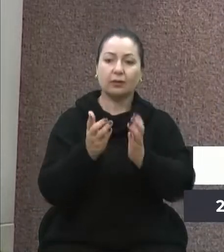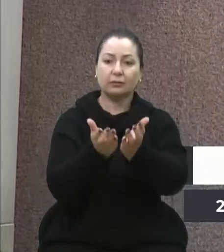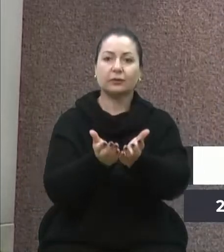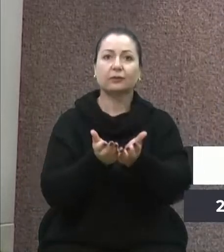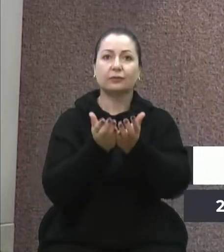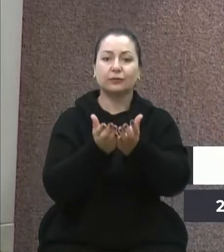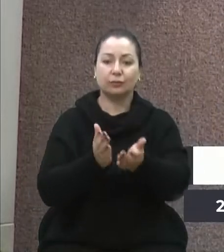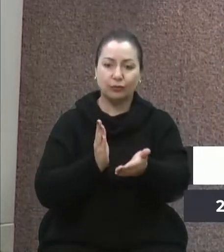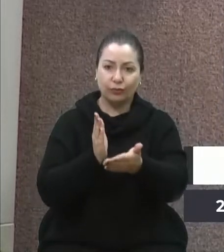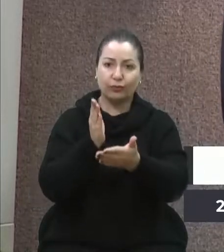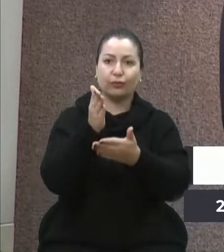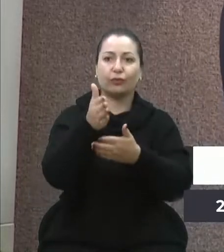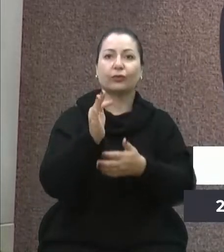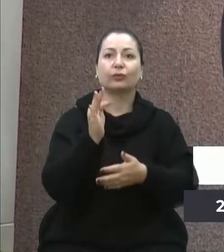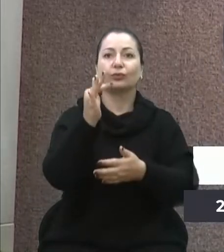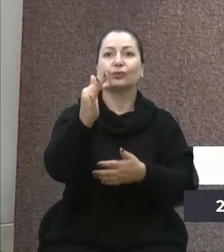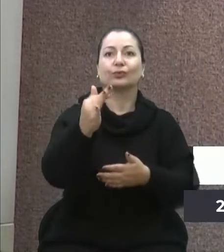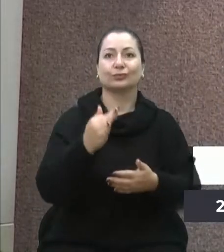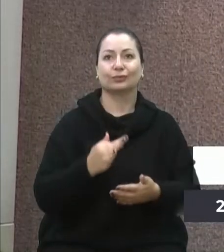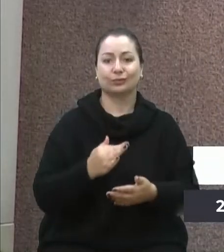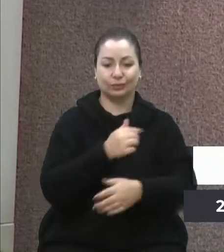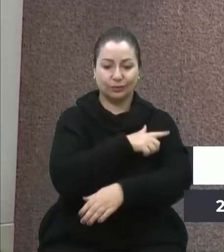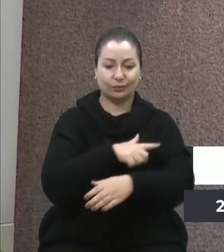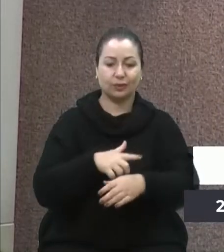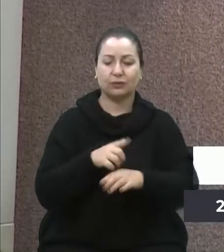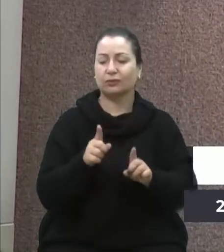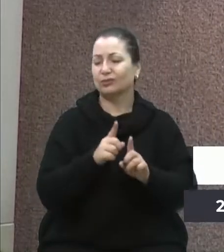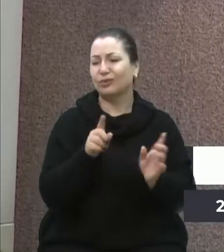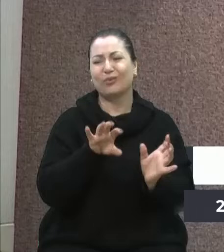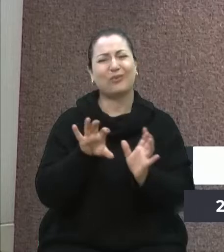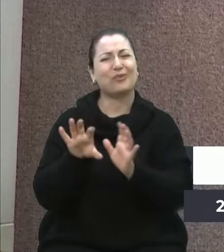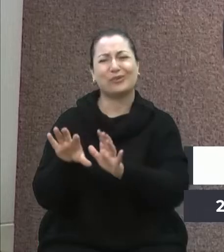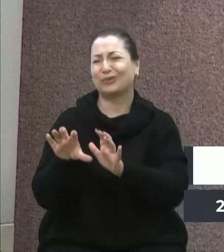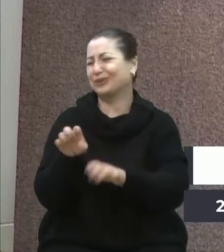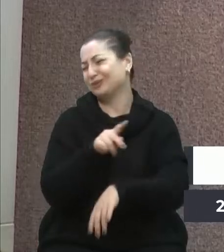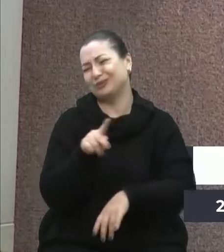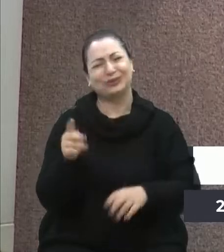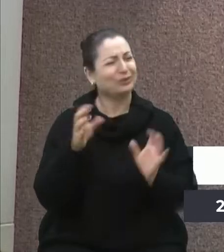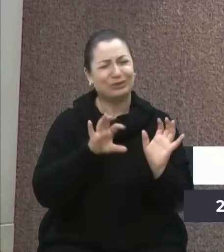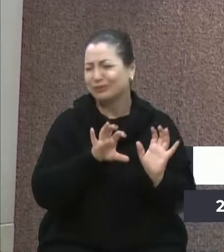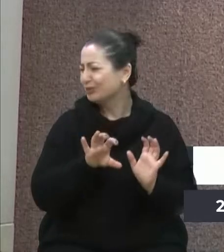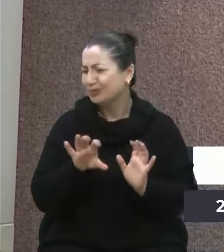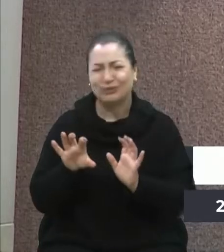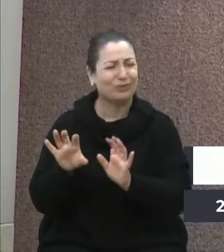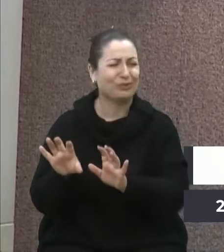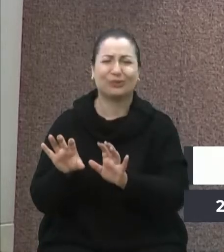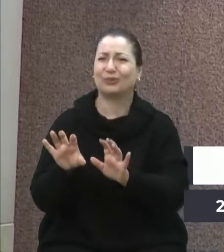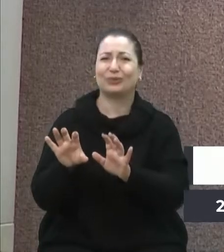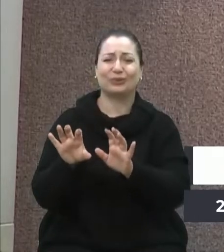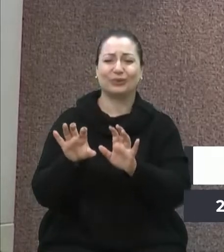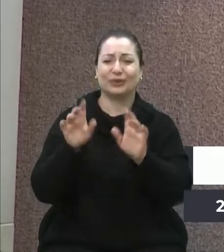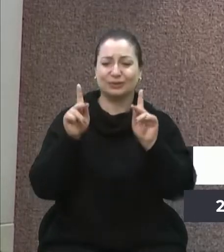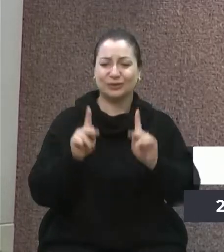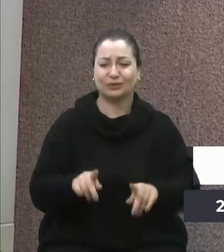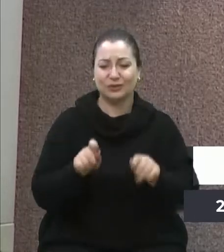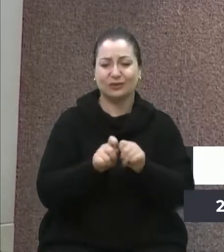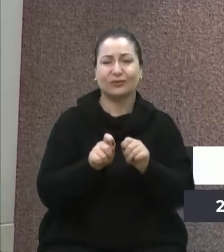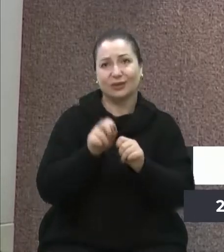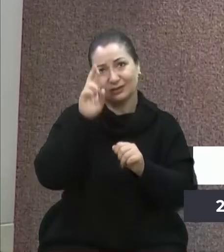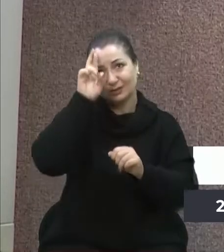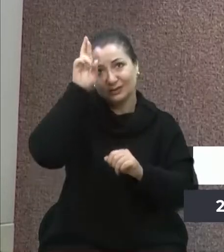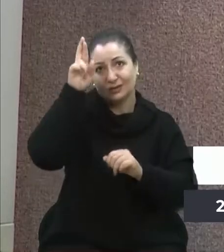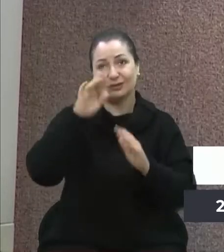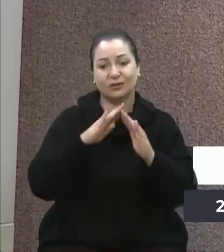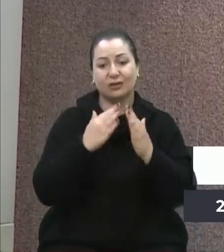nada pessoal contra professores, contra quem faz a gestão das escolas, mas eu acho que tem que ser uma política municipal de